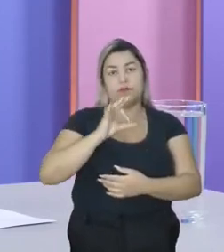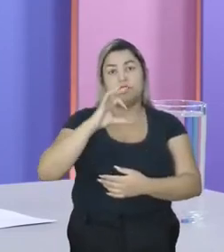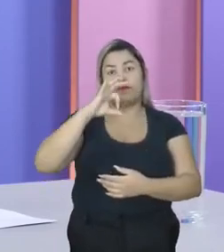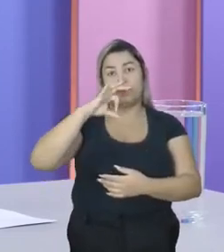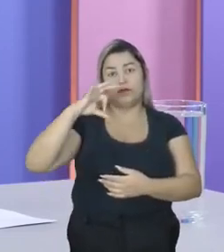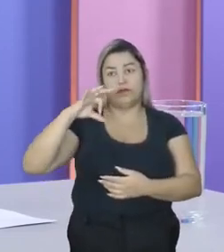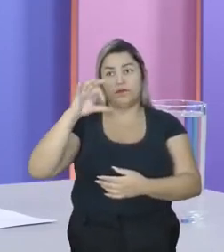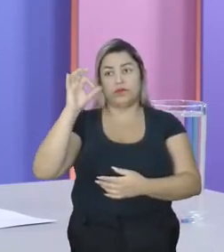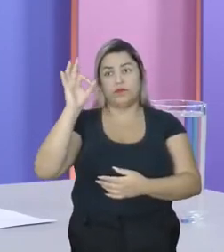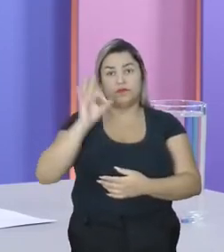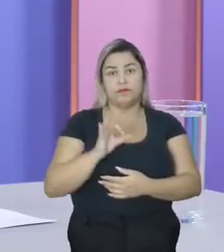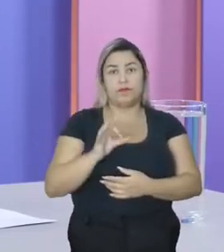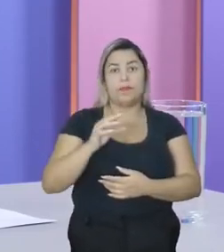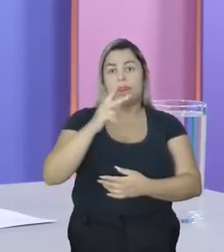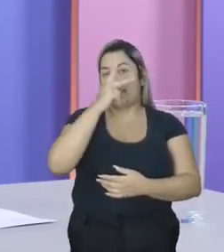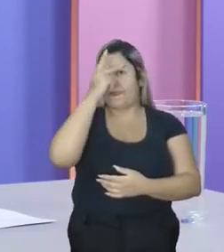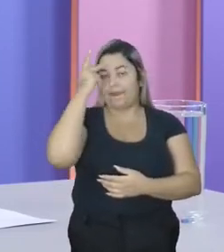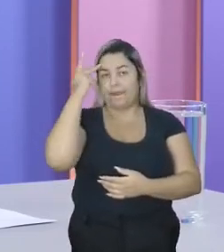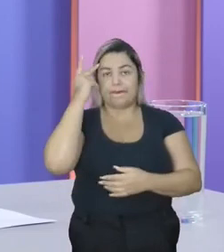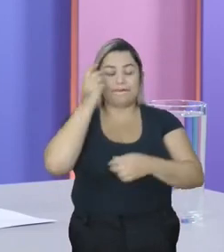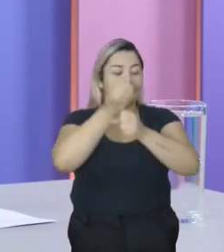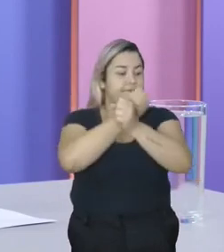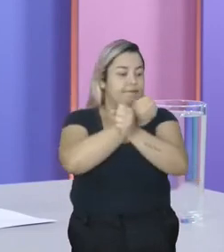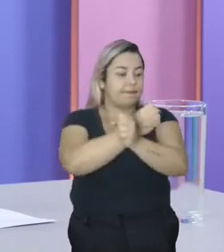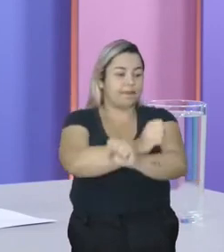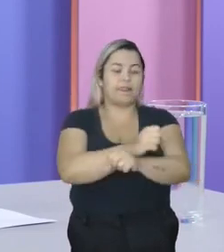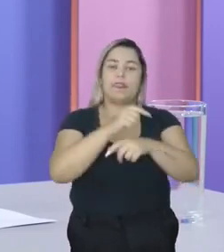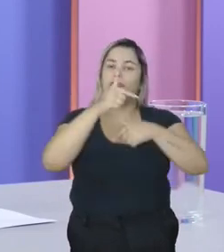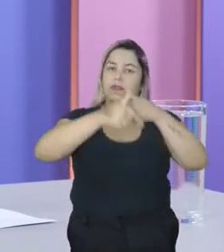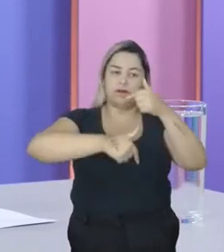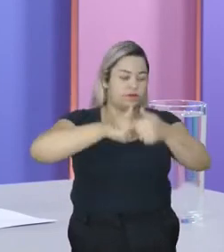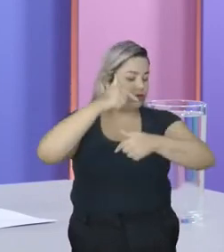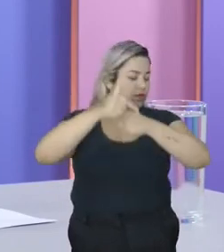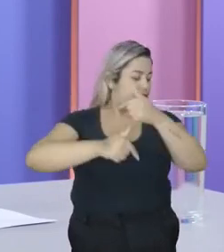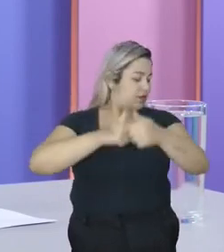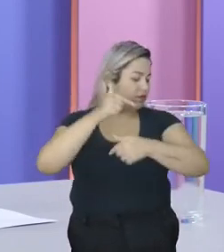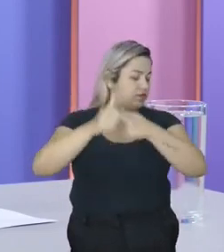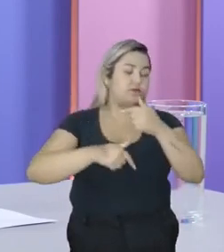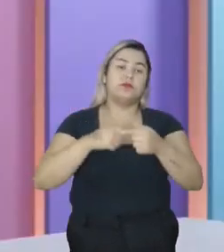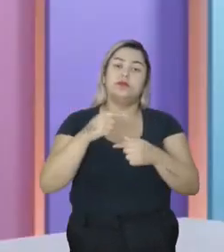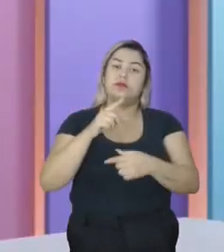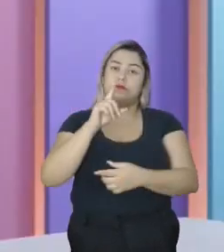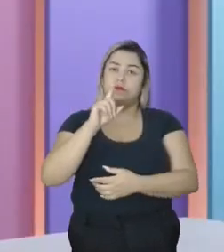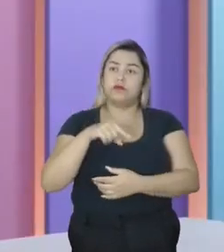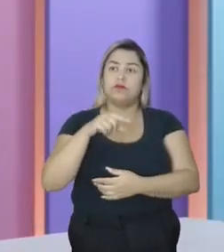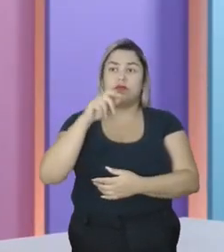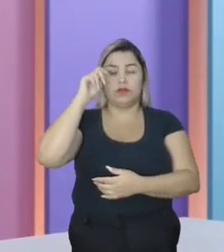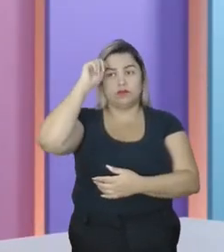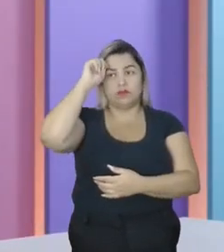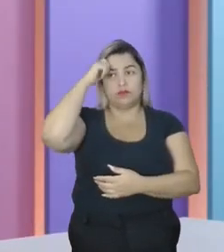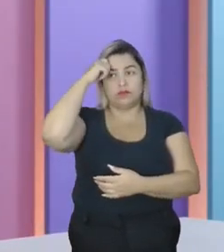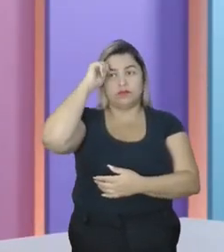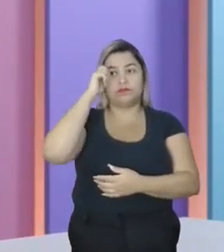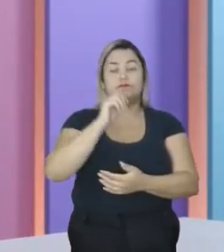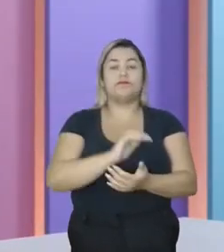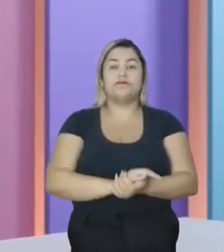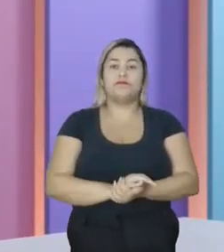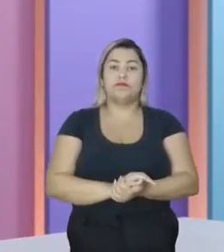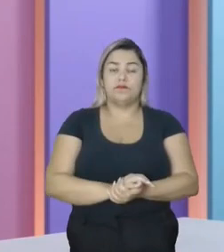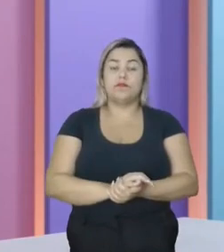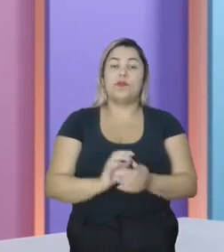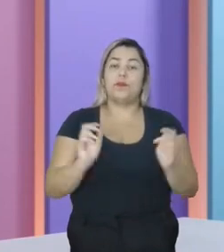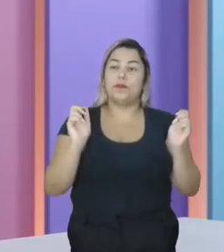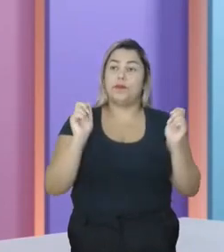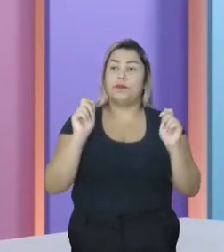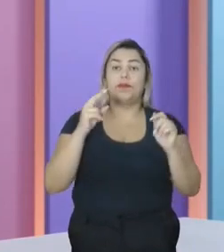99% das pessoas escravizadas, dos trabalhadores escravizados, são negros. São negros. Isso